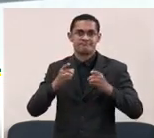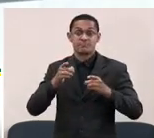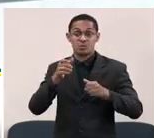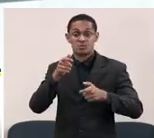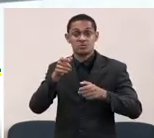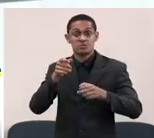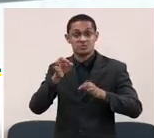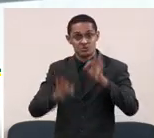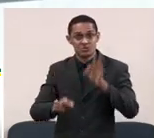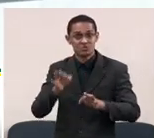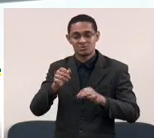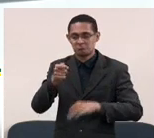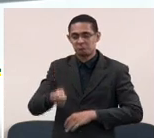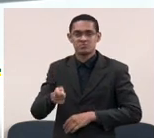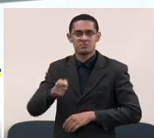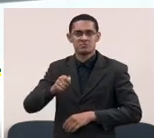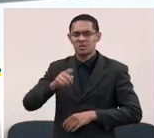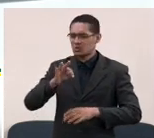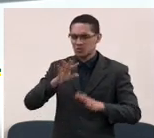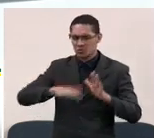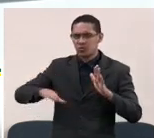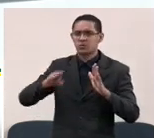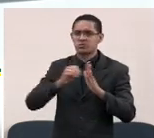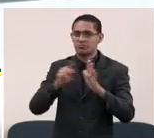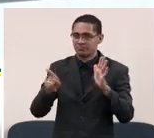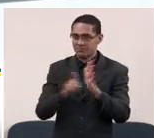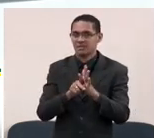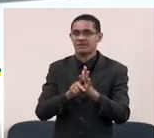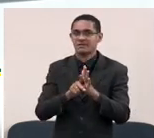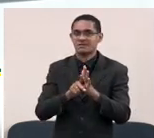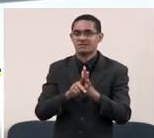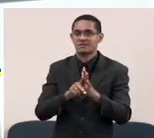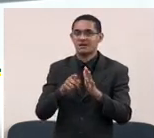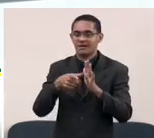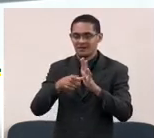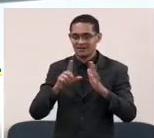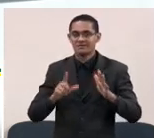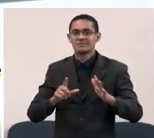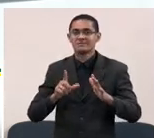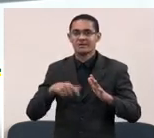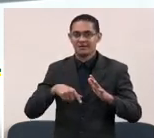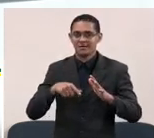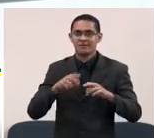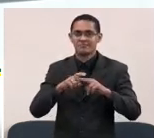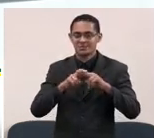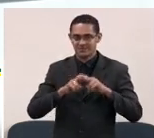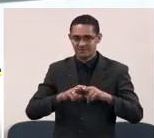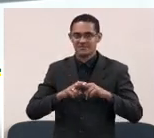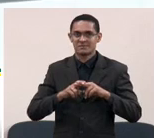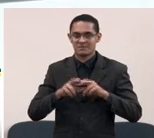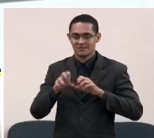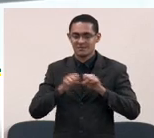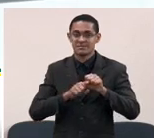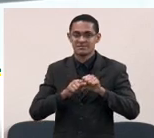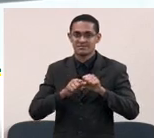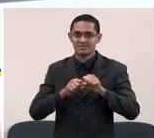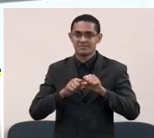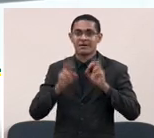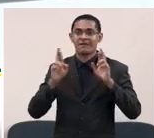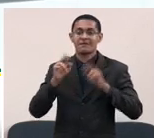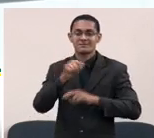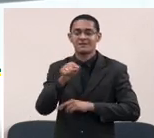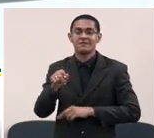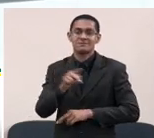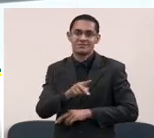que passar na sala de aula e ser orientado pelo professor. Então fica aqui a minha